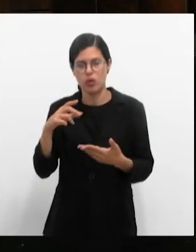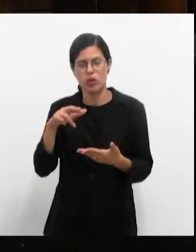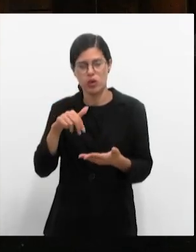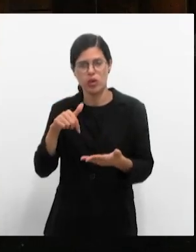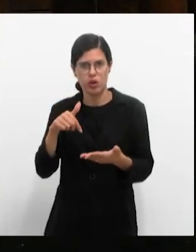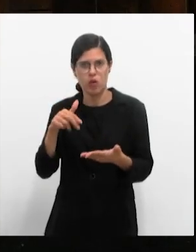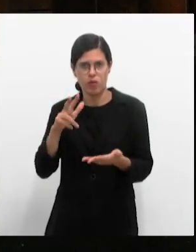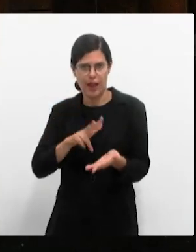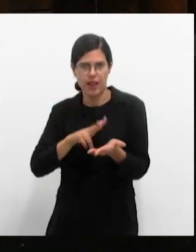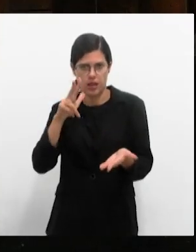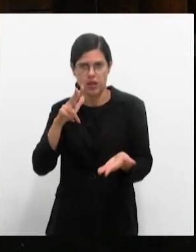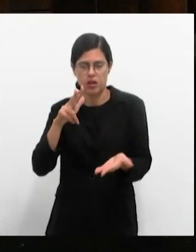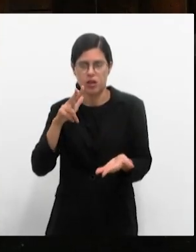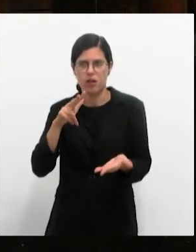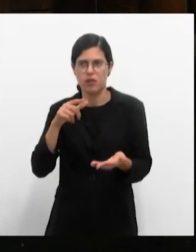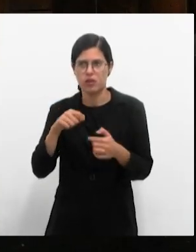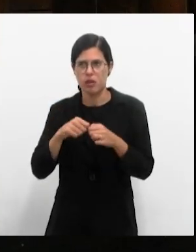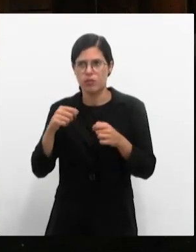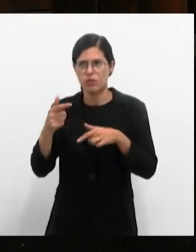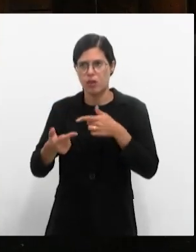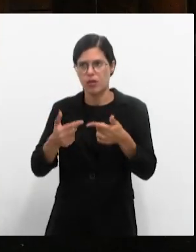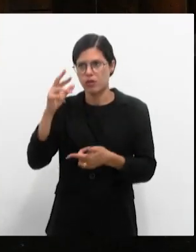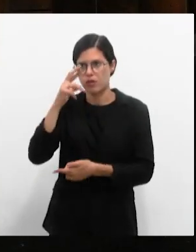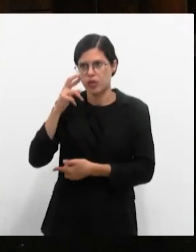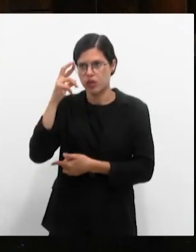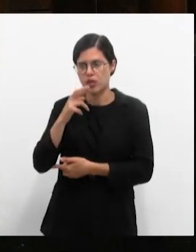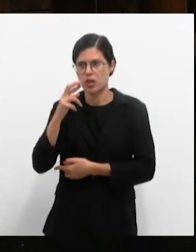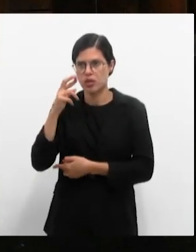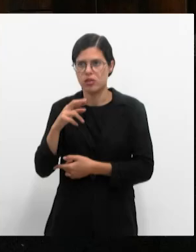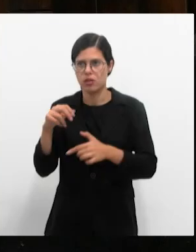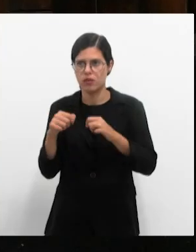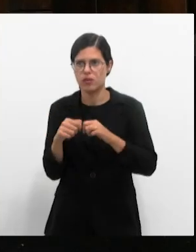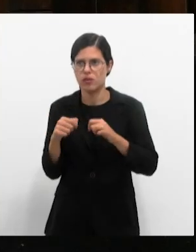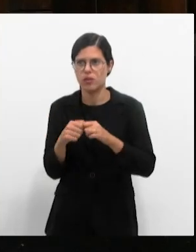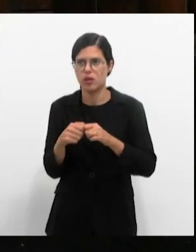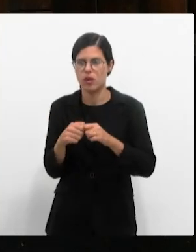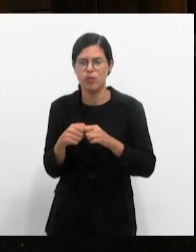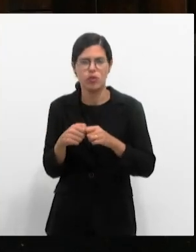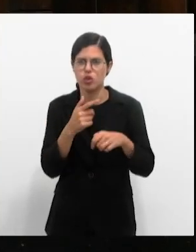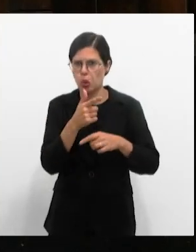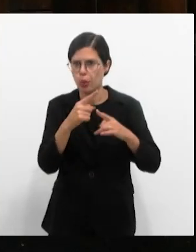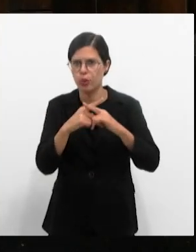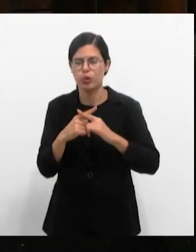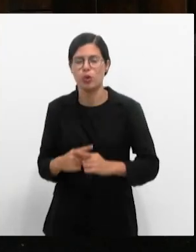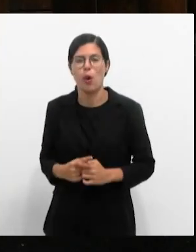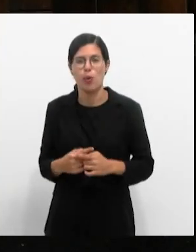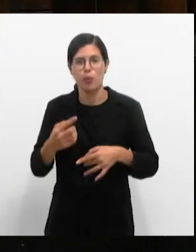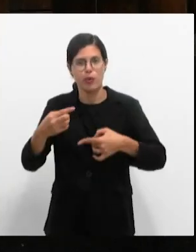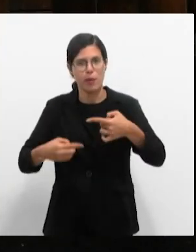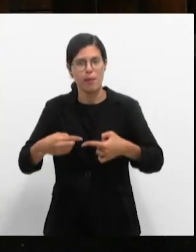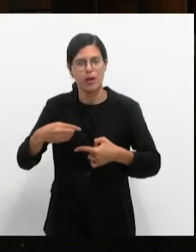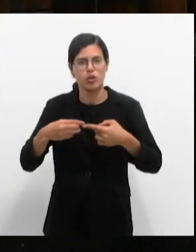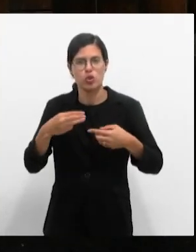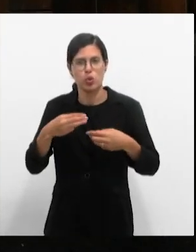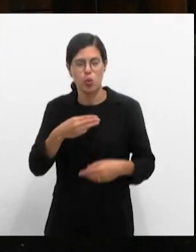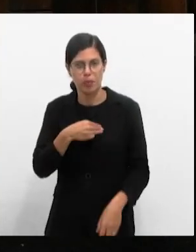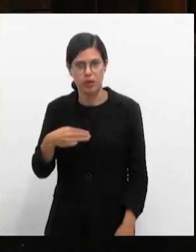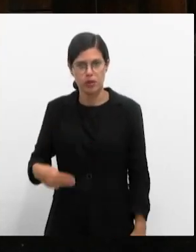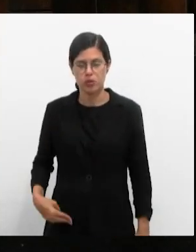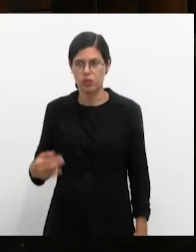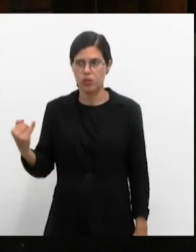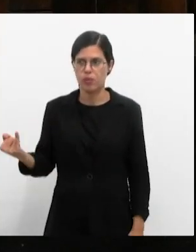ali também um trabalho de fiscalização naquela final, assim como fizemos em vários jogos. E no debate com o ministro foi muito